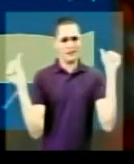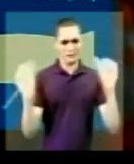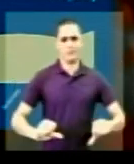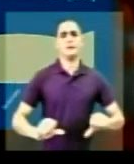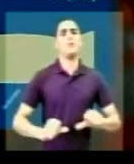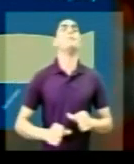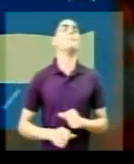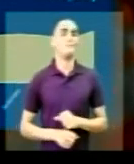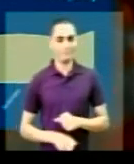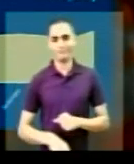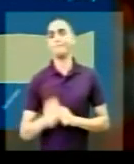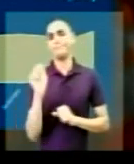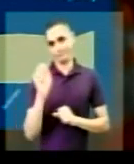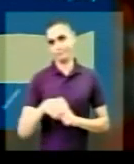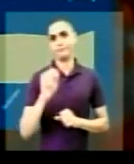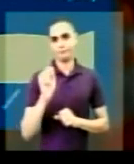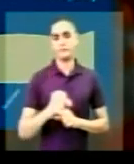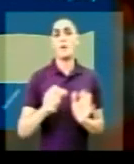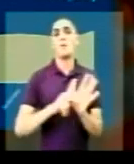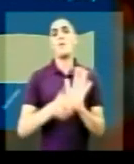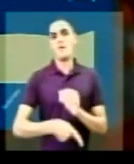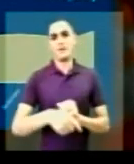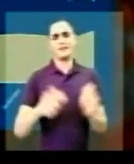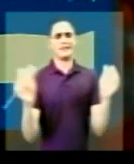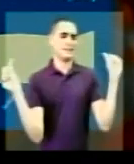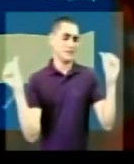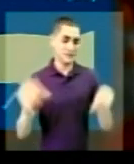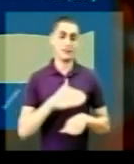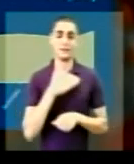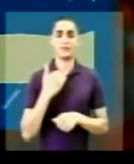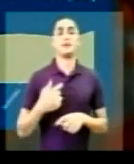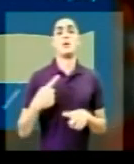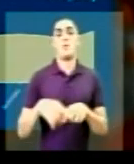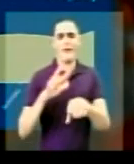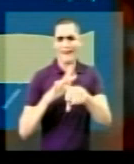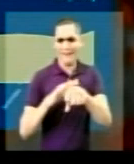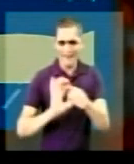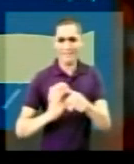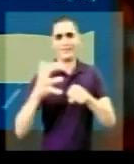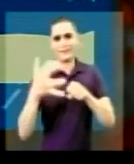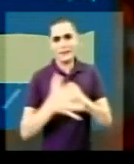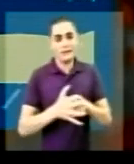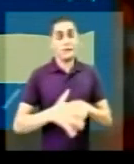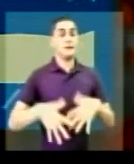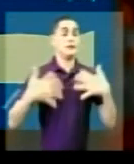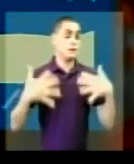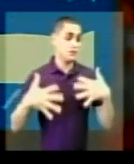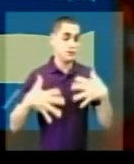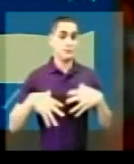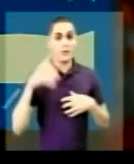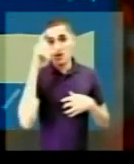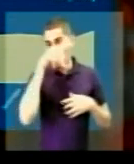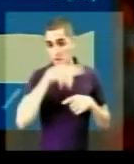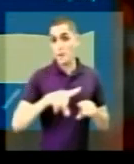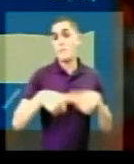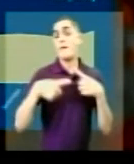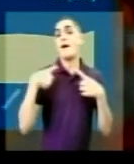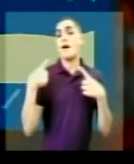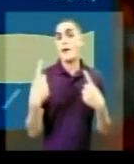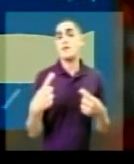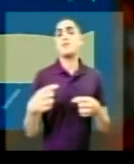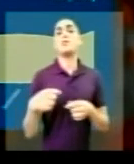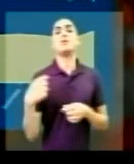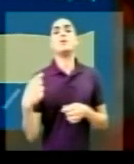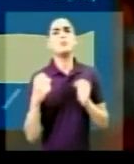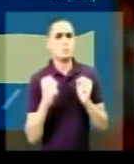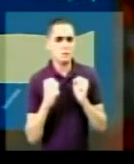morte perdida por essa doença realmente nos abala muito e a gente pensa que poderíamos